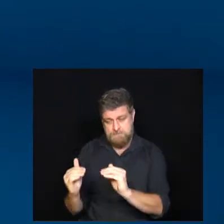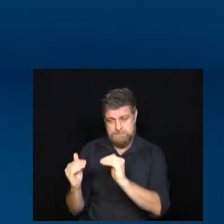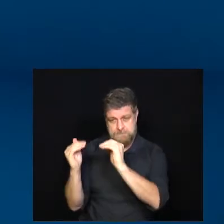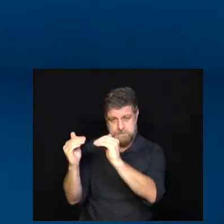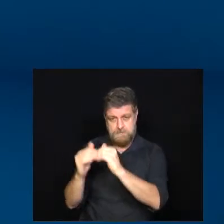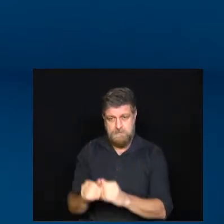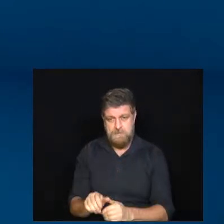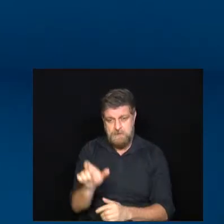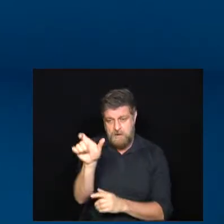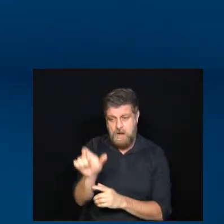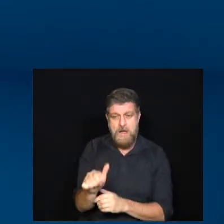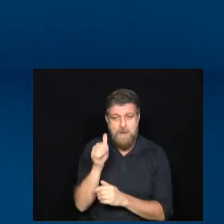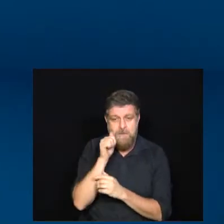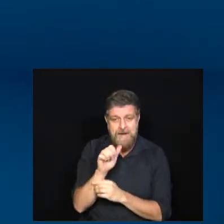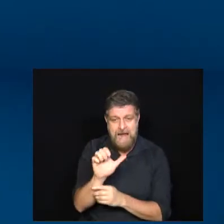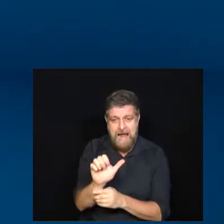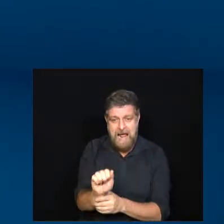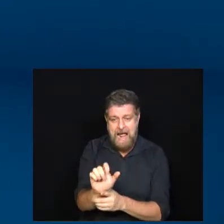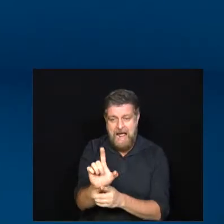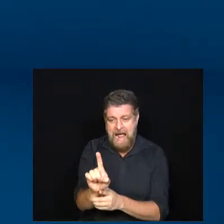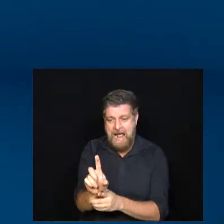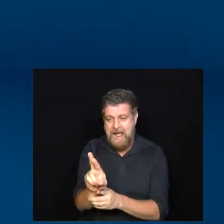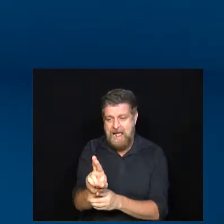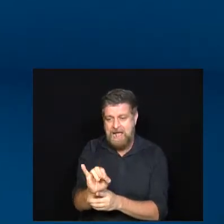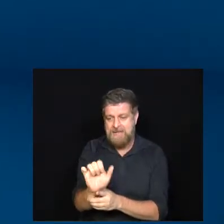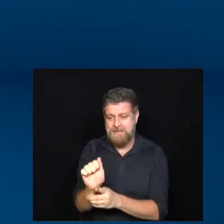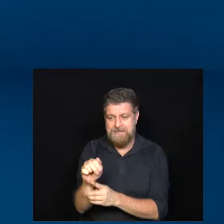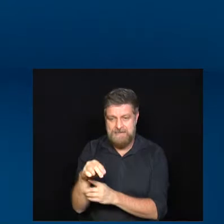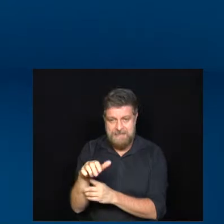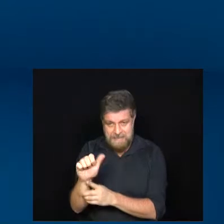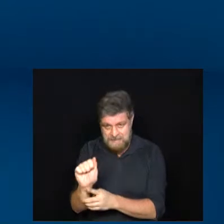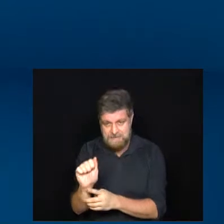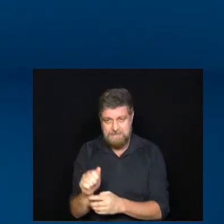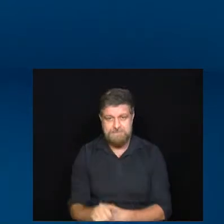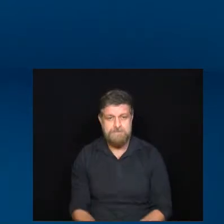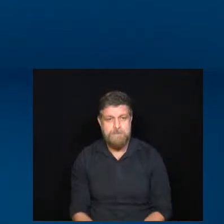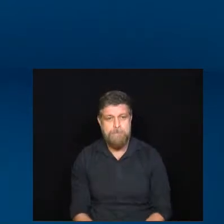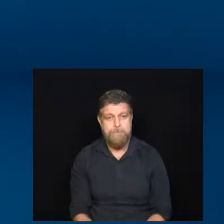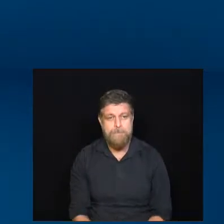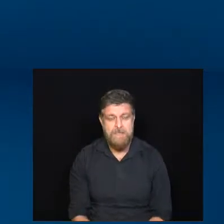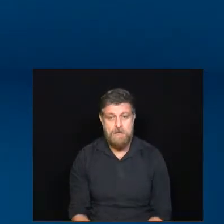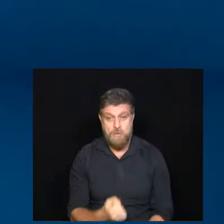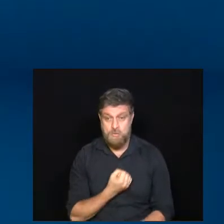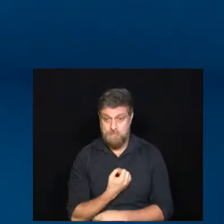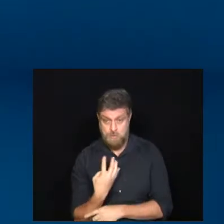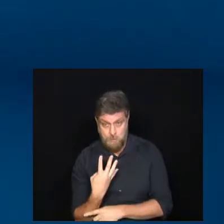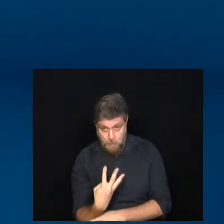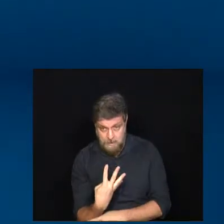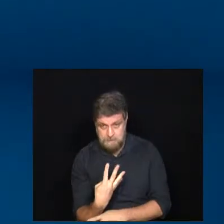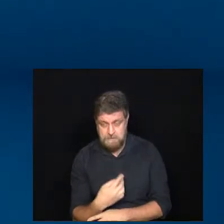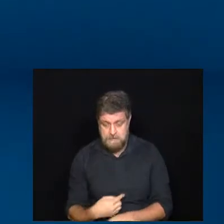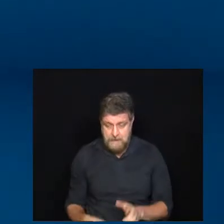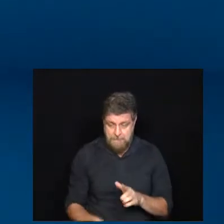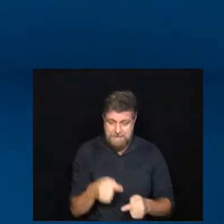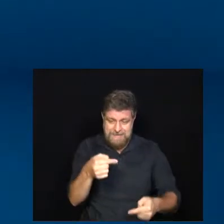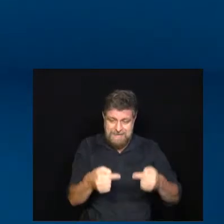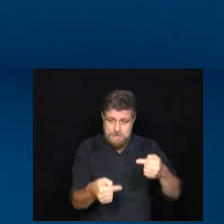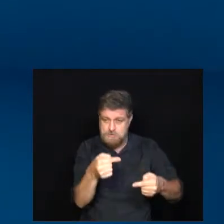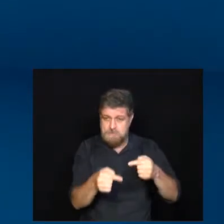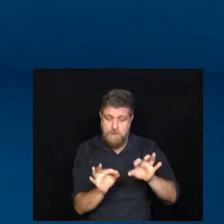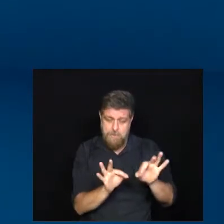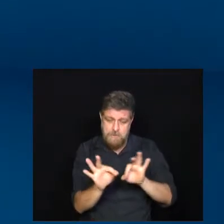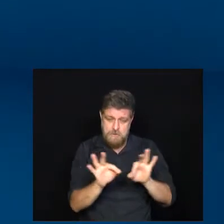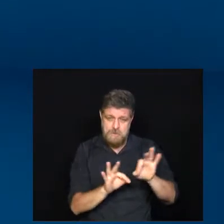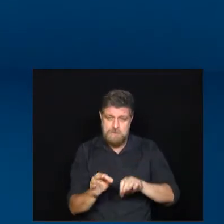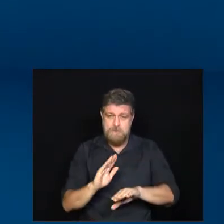a Adriana Emília Heitzmann Gonçalves Teixeira Fontes. O item 4 é a primeira discussão de um projeto